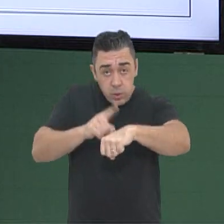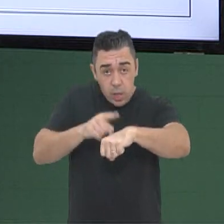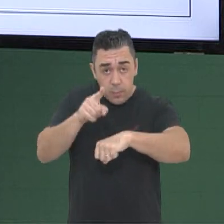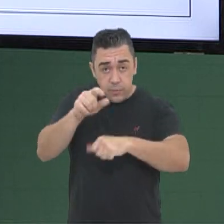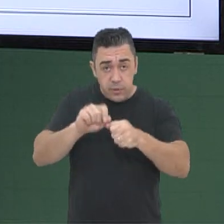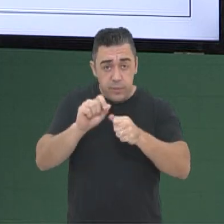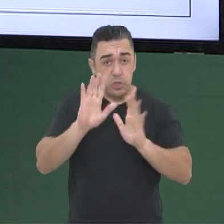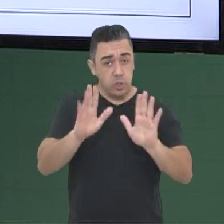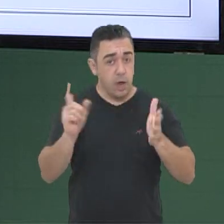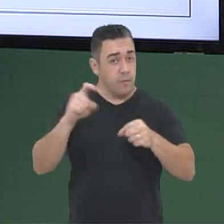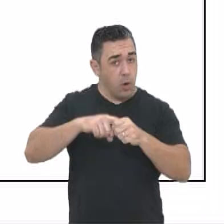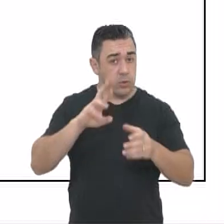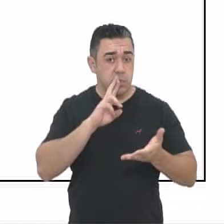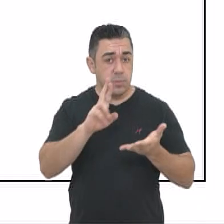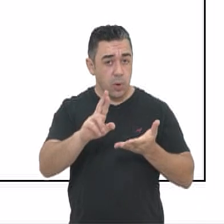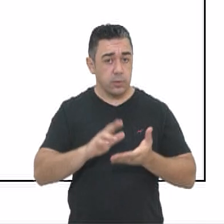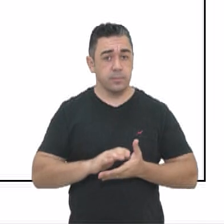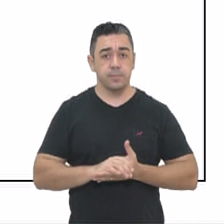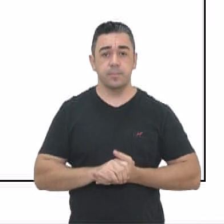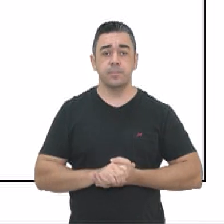fazerem e já volto com a resolução.